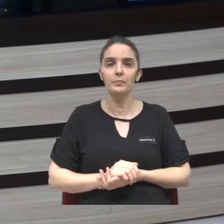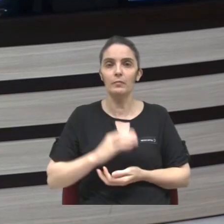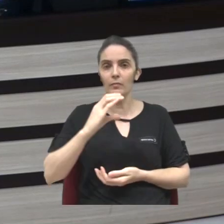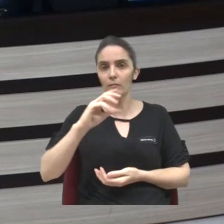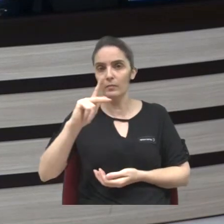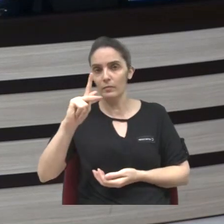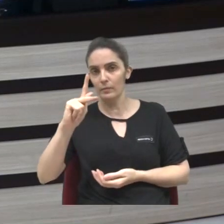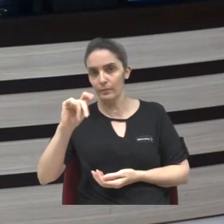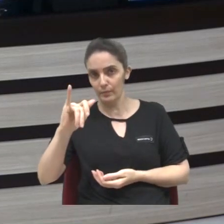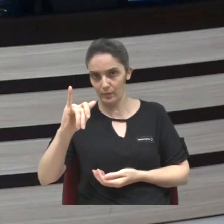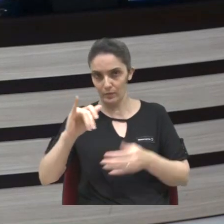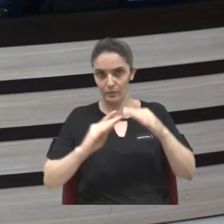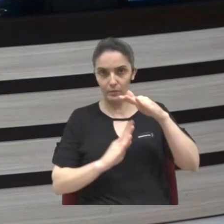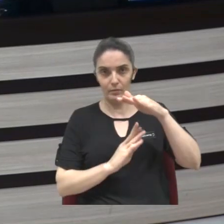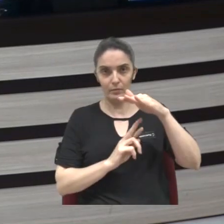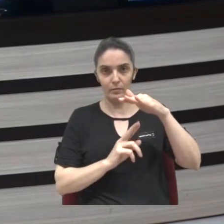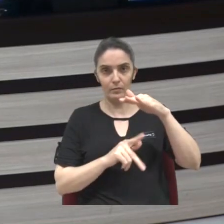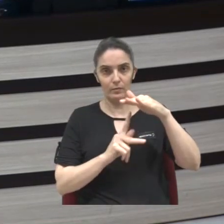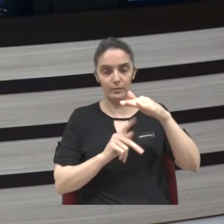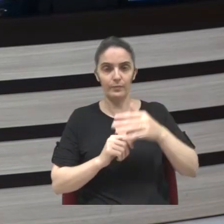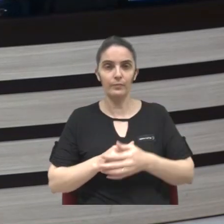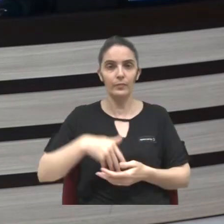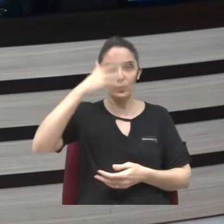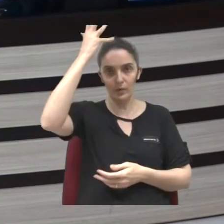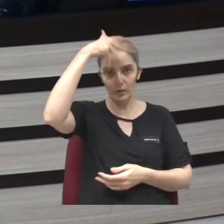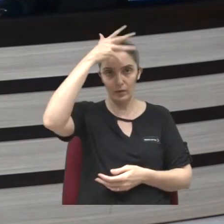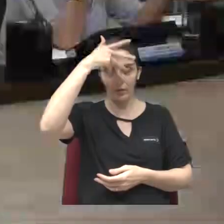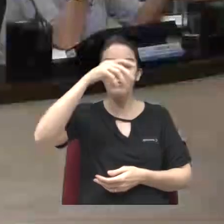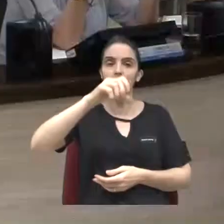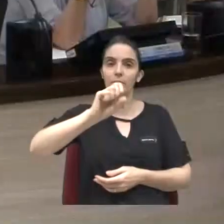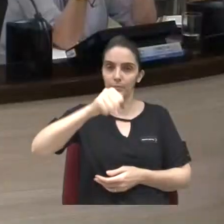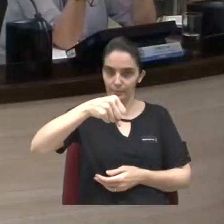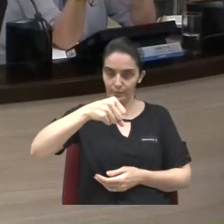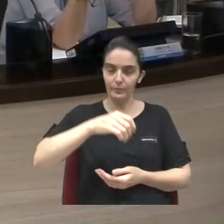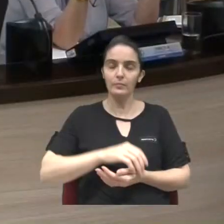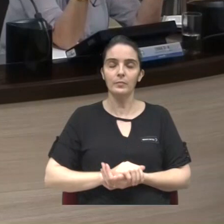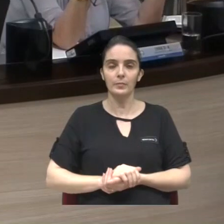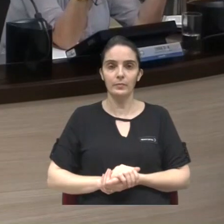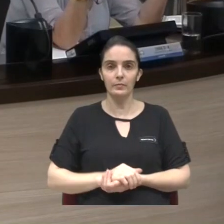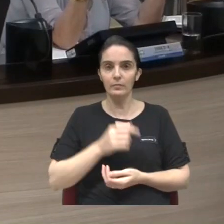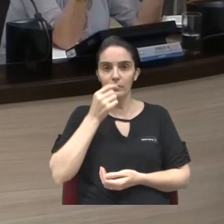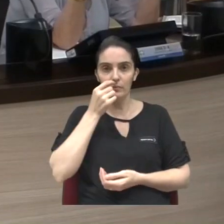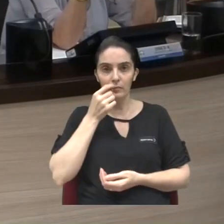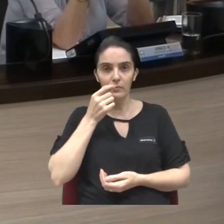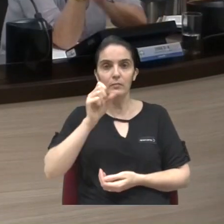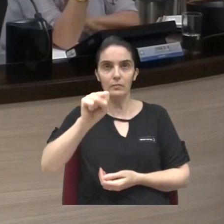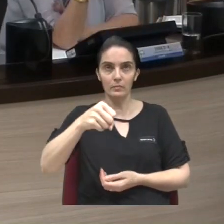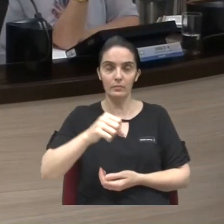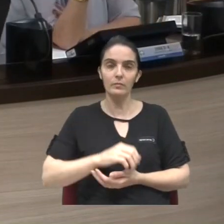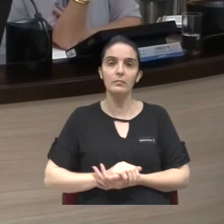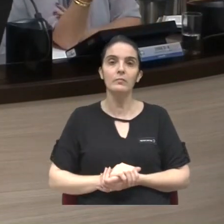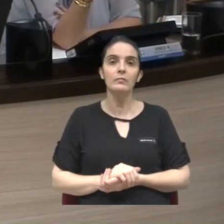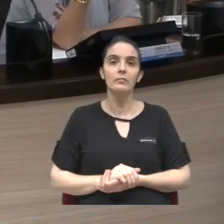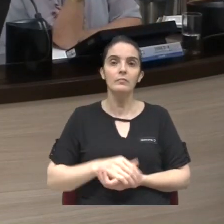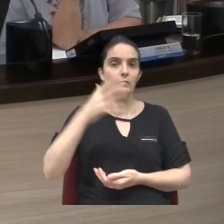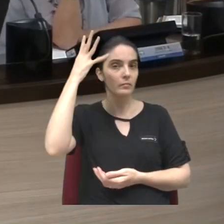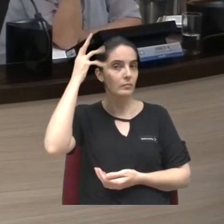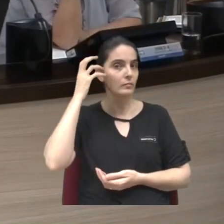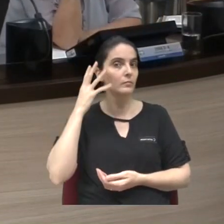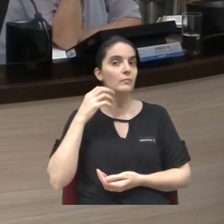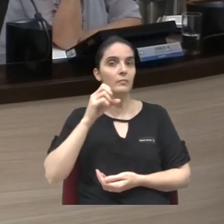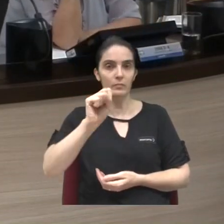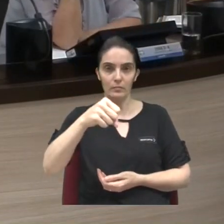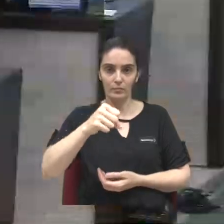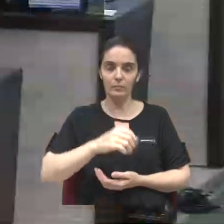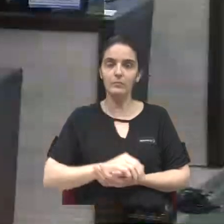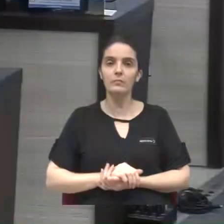BRK. Vereadora Érica Tanque. Sim, presidente. Vereador Estevão Nogueira. Sim, presidente. Vereadora Lubogo. Sim, senhor